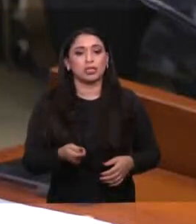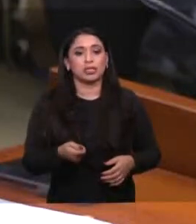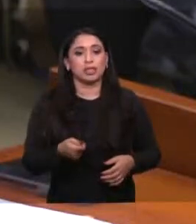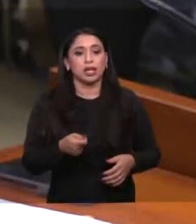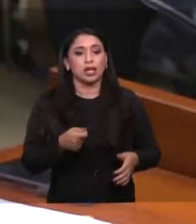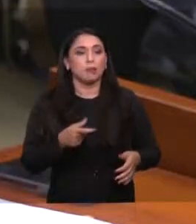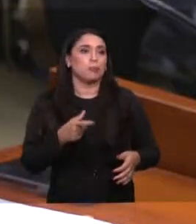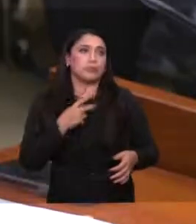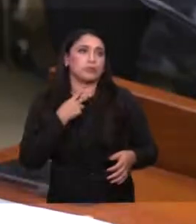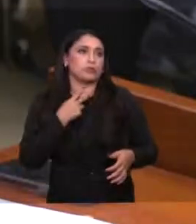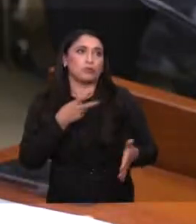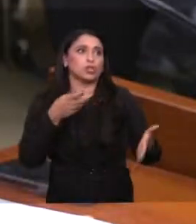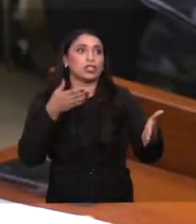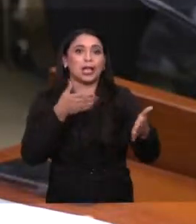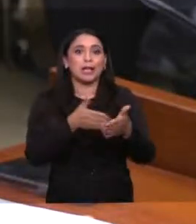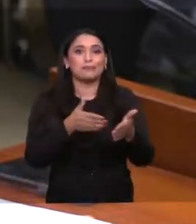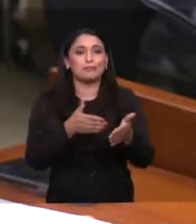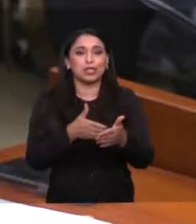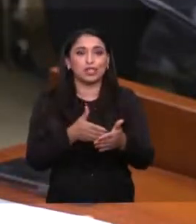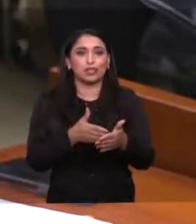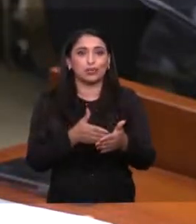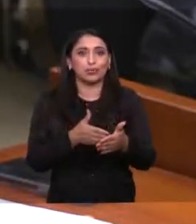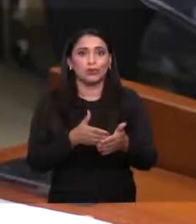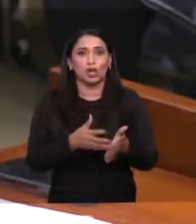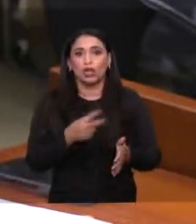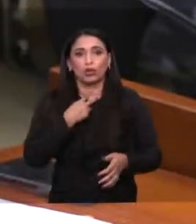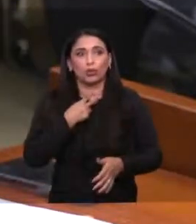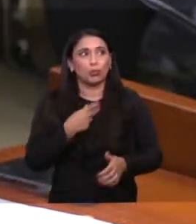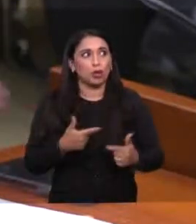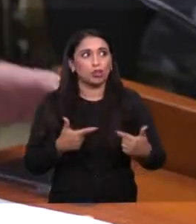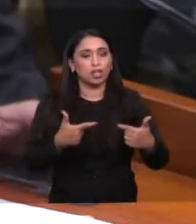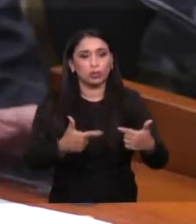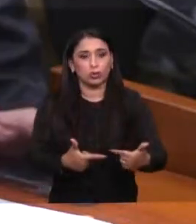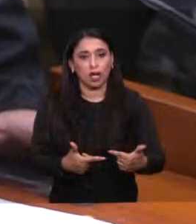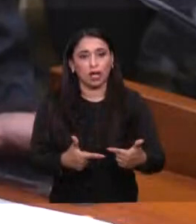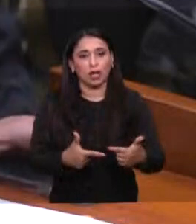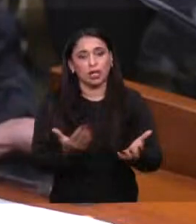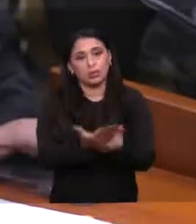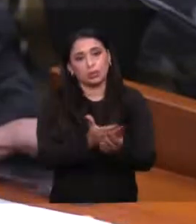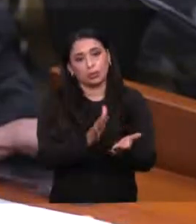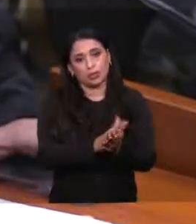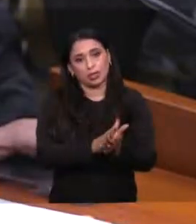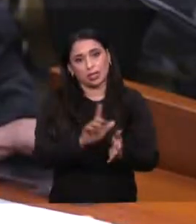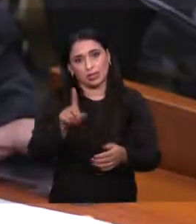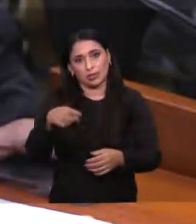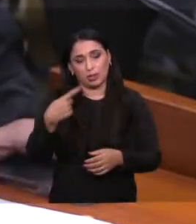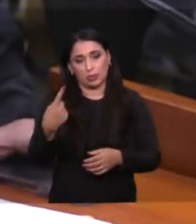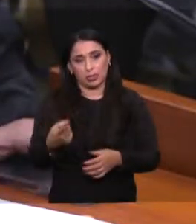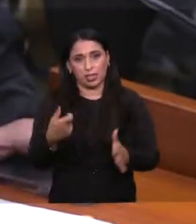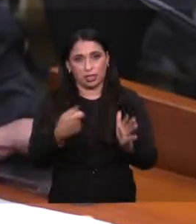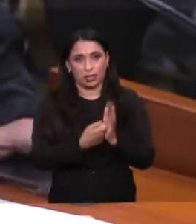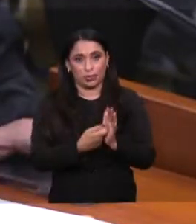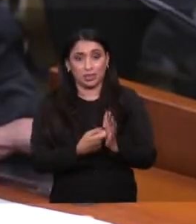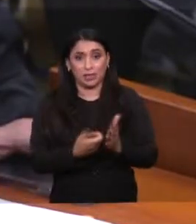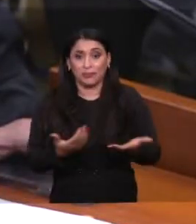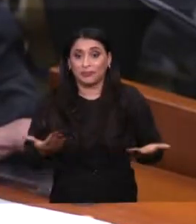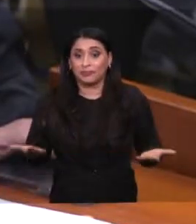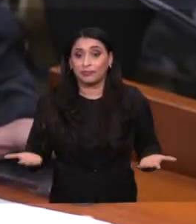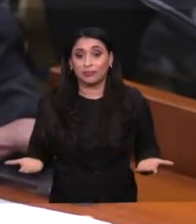impedido. Impedimento, circunstância de ordem objetiva. Ele não pode mais atuar no processo depois do oferecimento da denúncia.